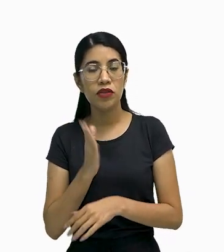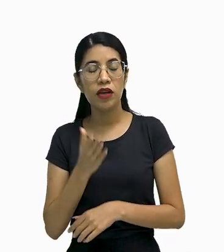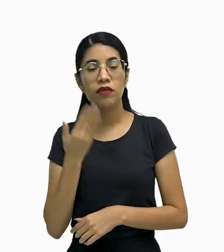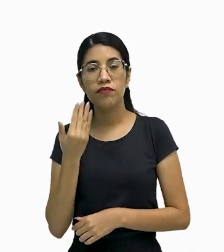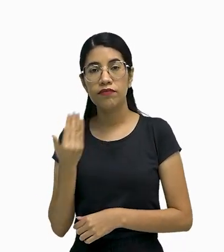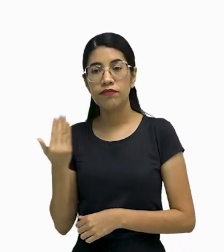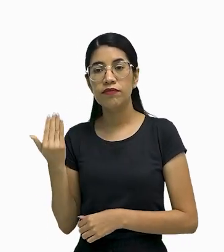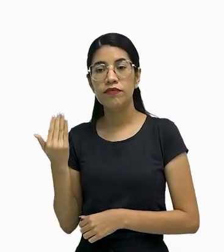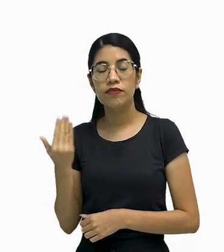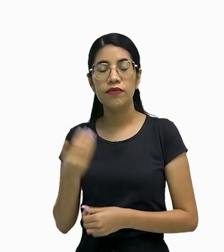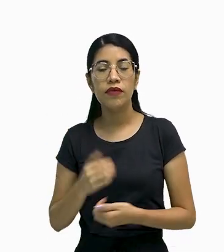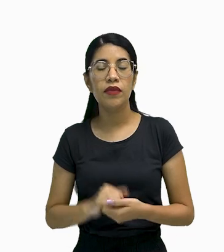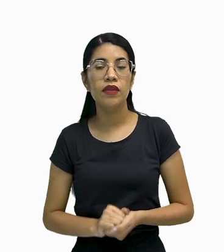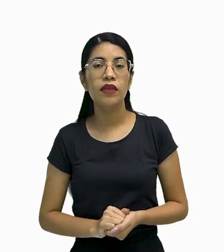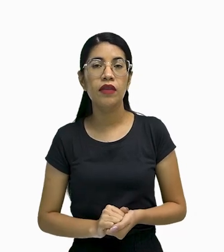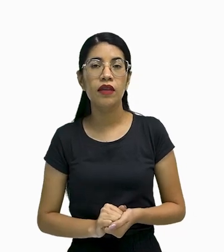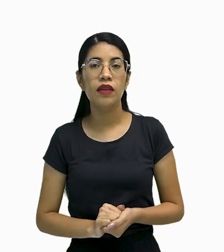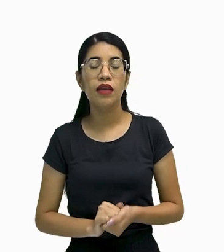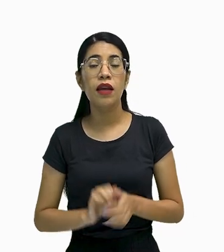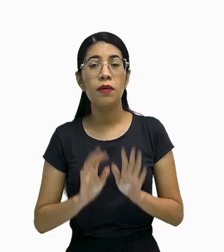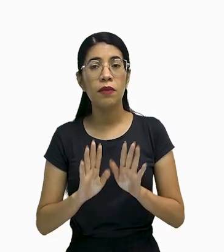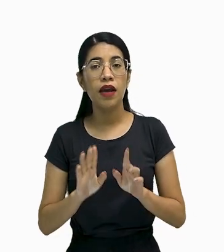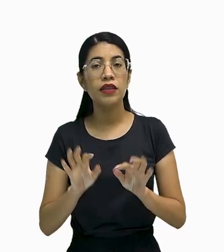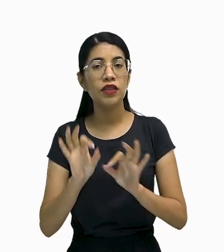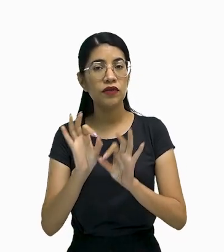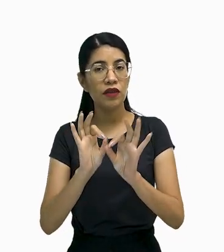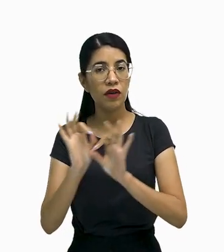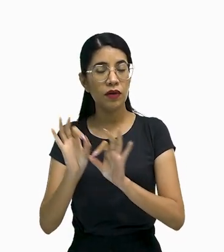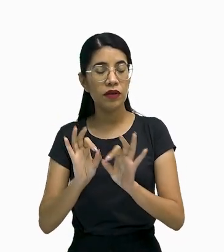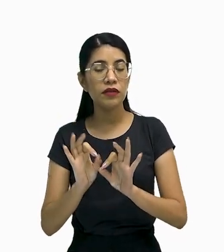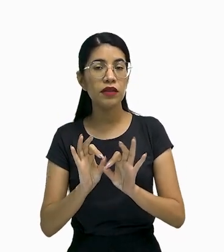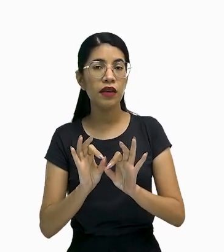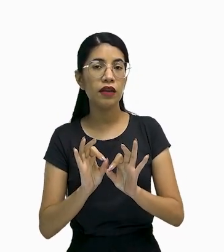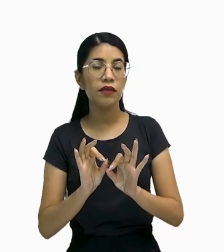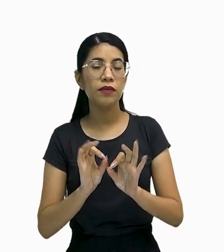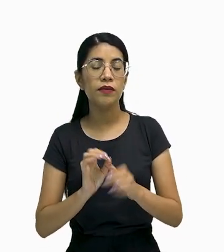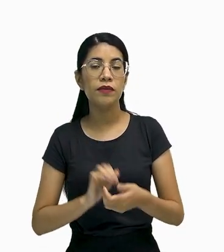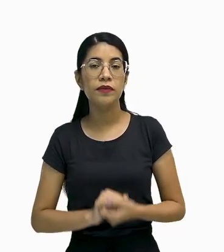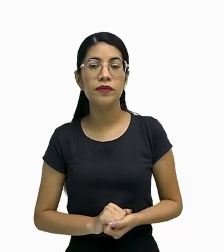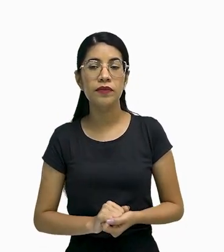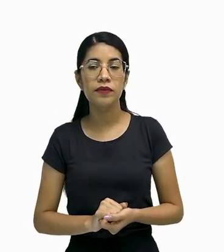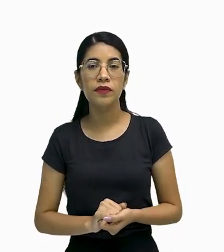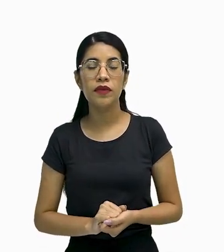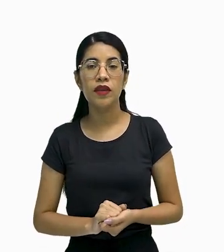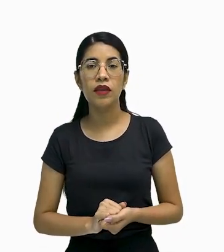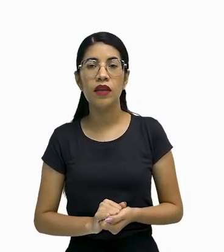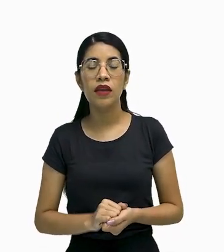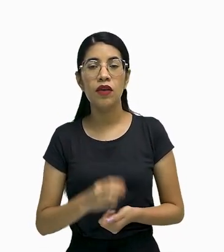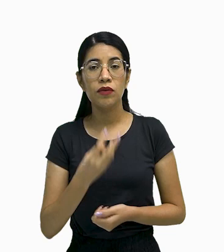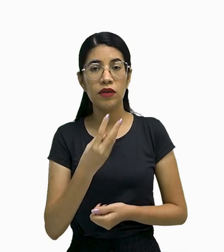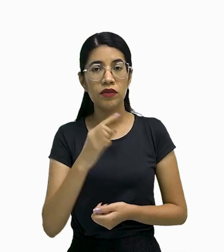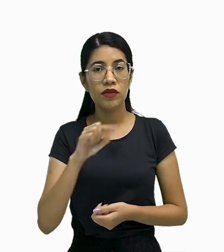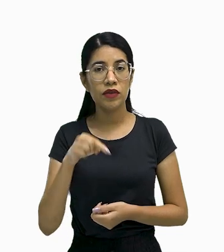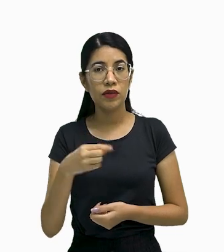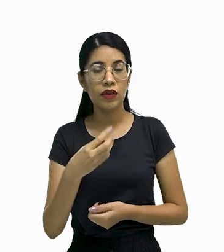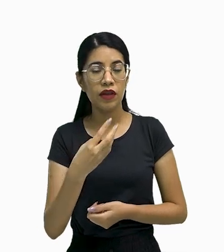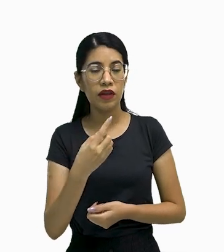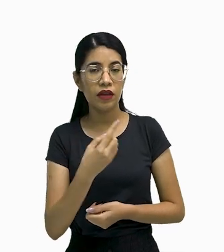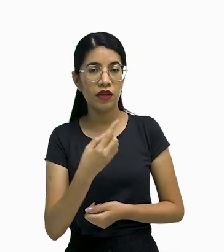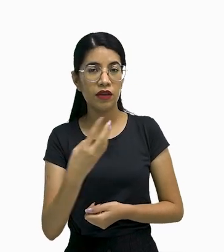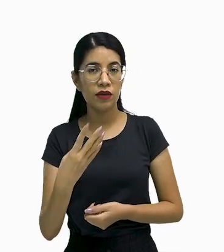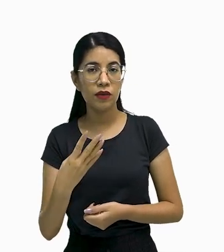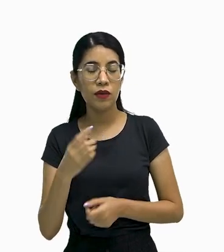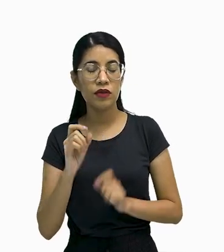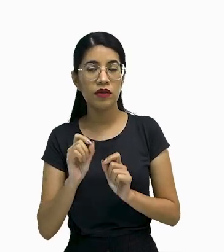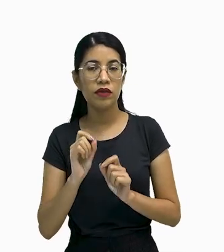você está vendo. Mas a gente só vai organizar por quê? Porque o 3,14 ele é